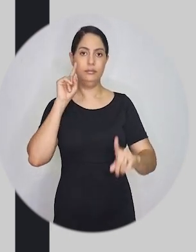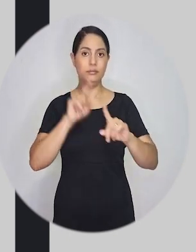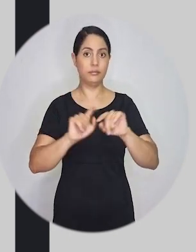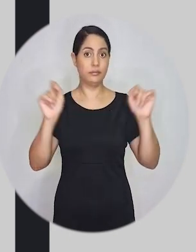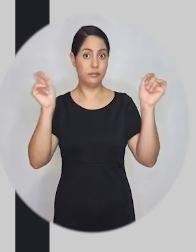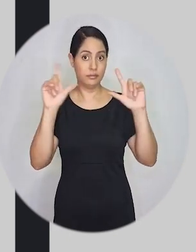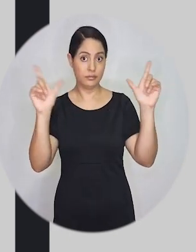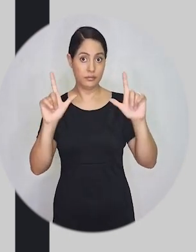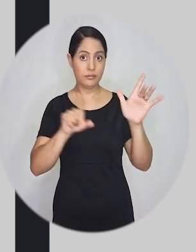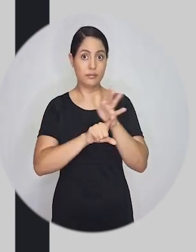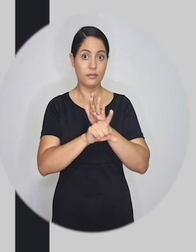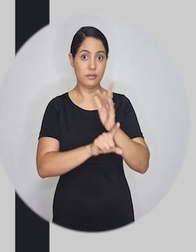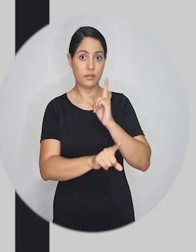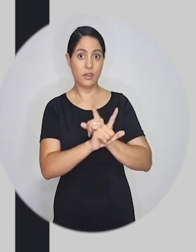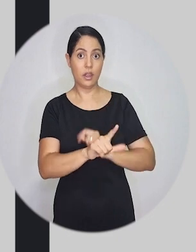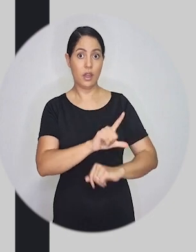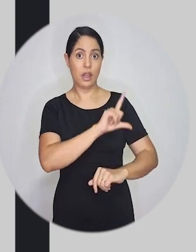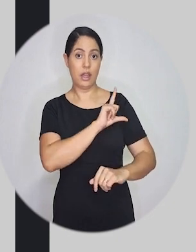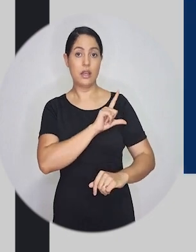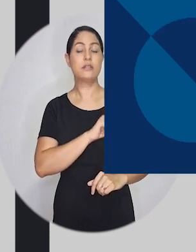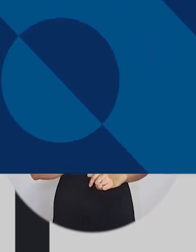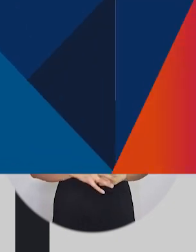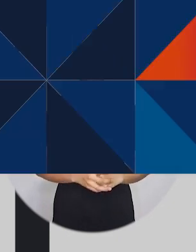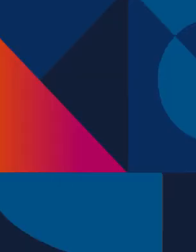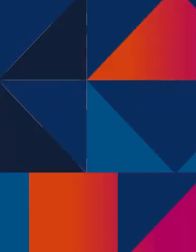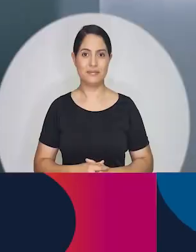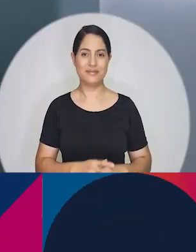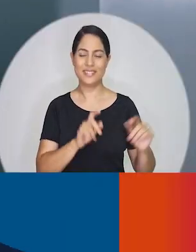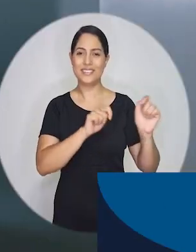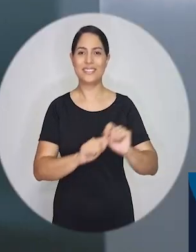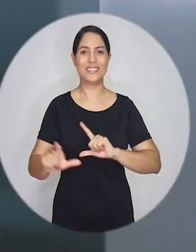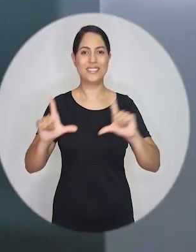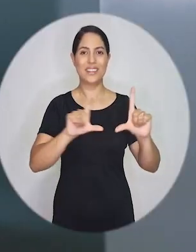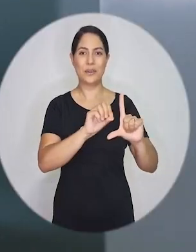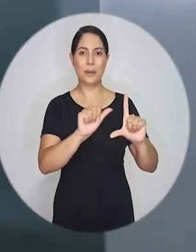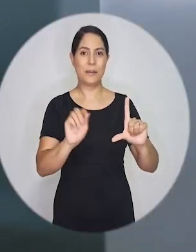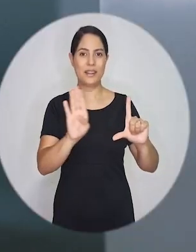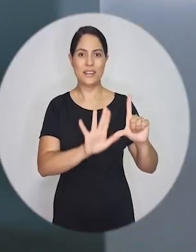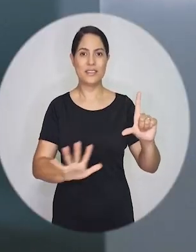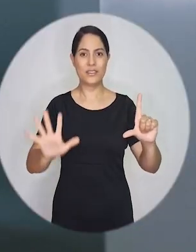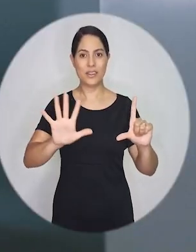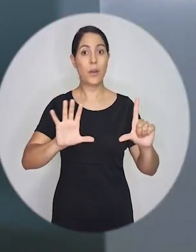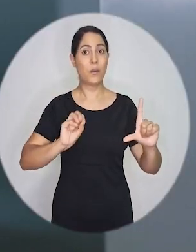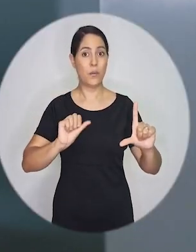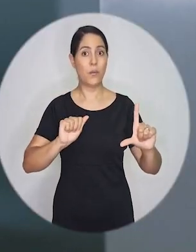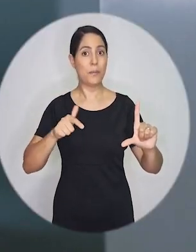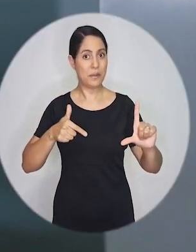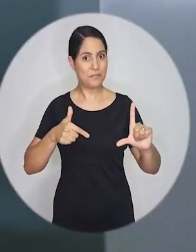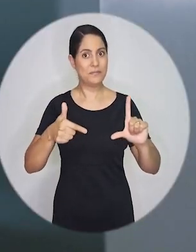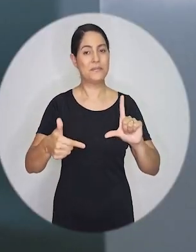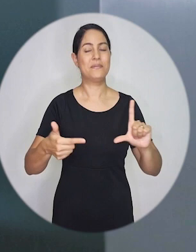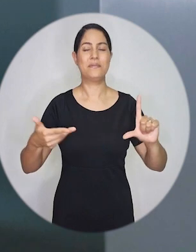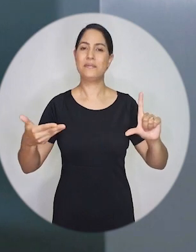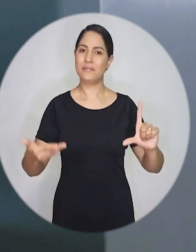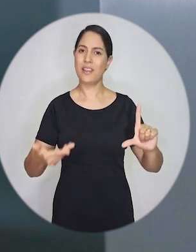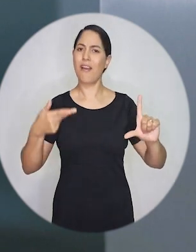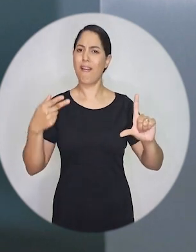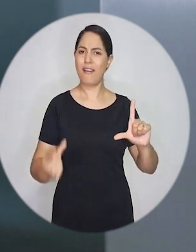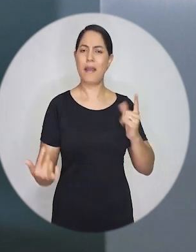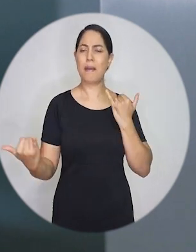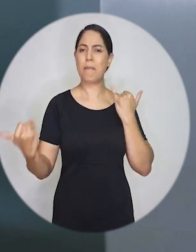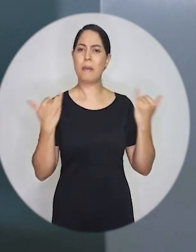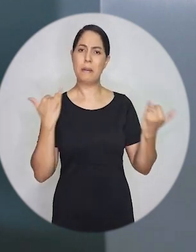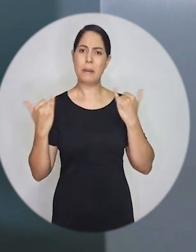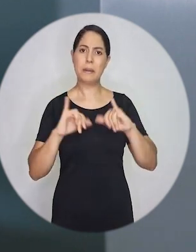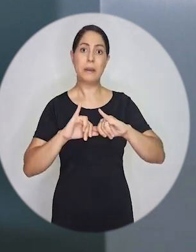da prevenção e alertar para o diagnóstico precoce. Este programa é mais uma produção da Ordem dos Advogados do